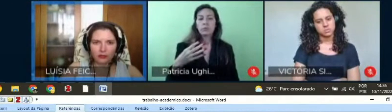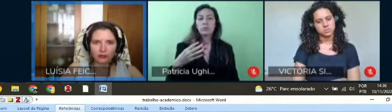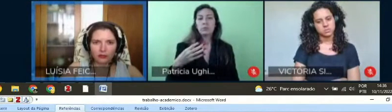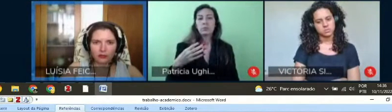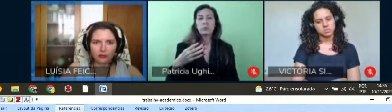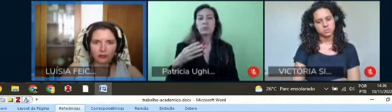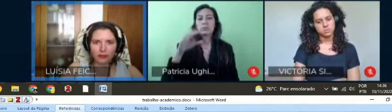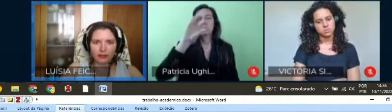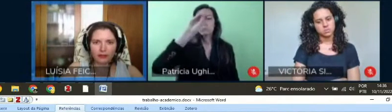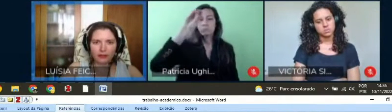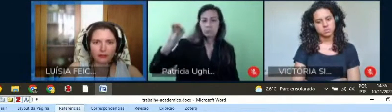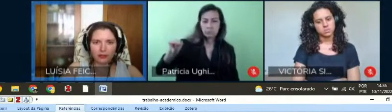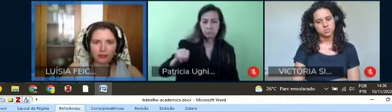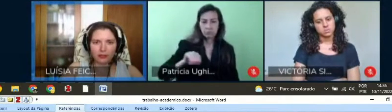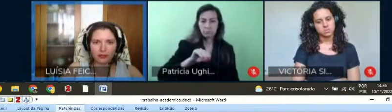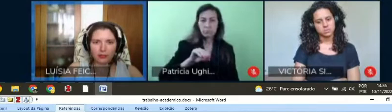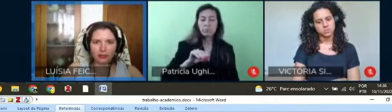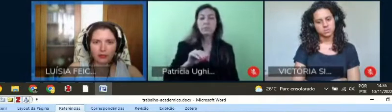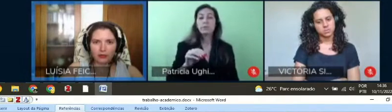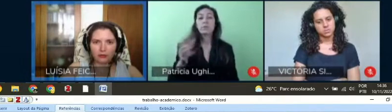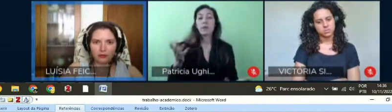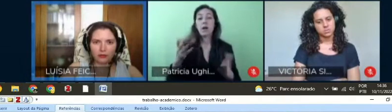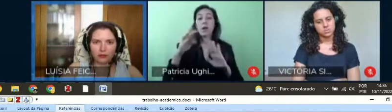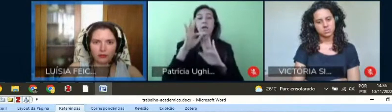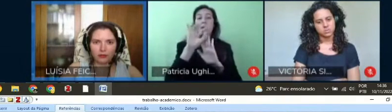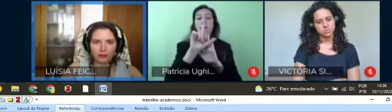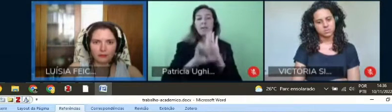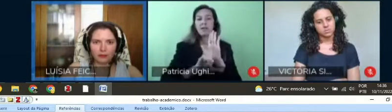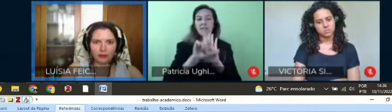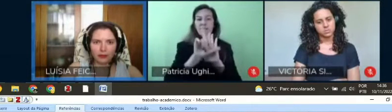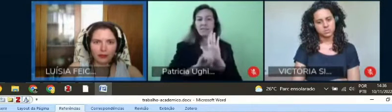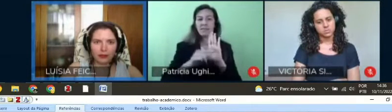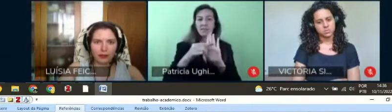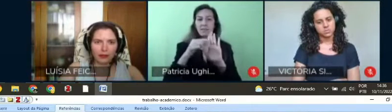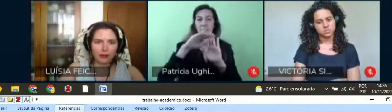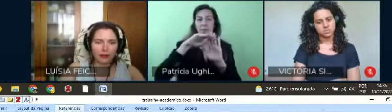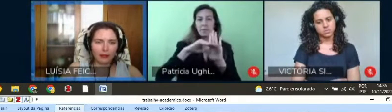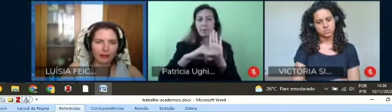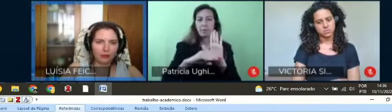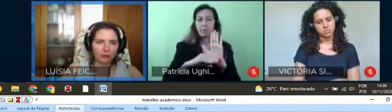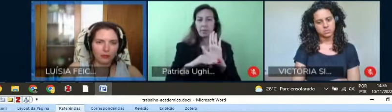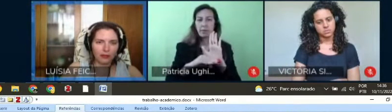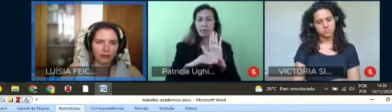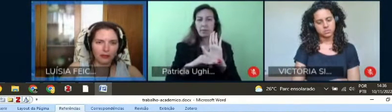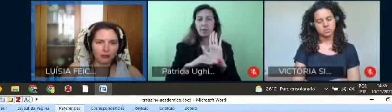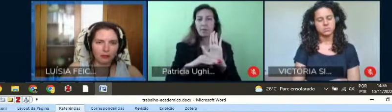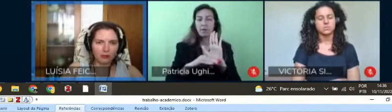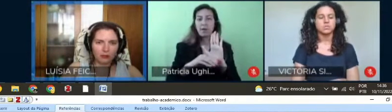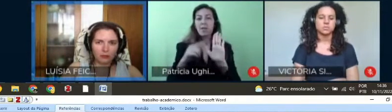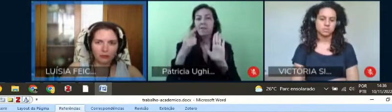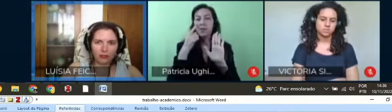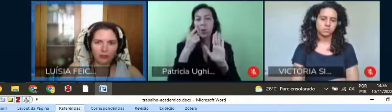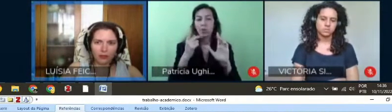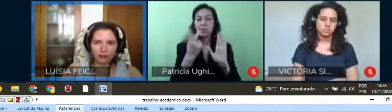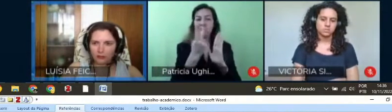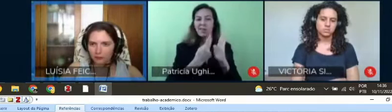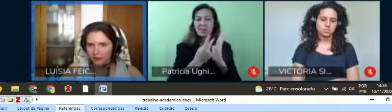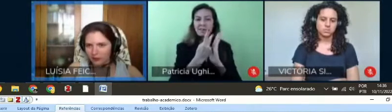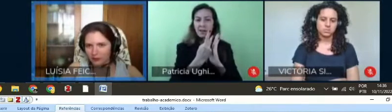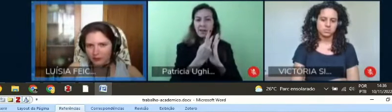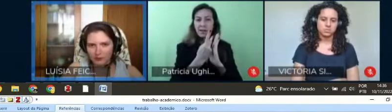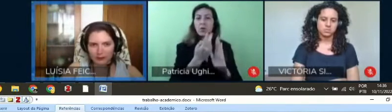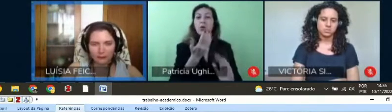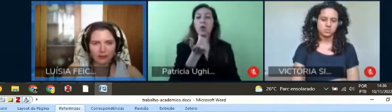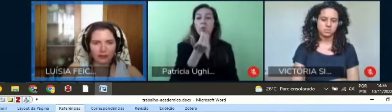vou vir na minha lista de ilustrações. Aquela comida continua como figura 4